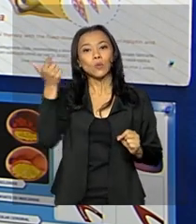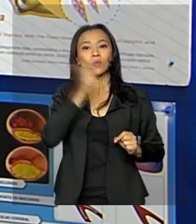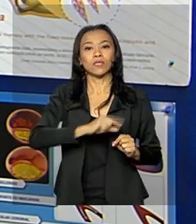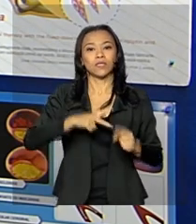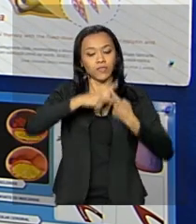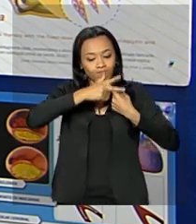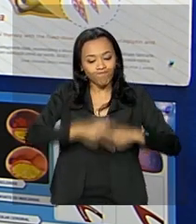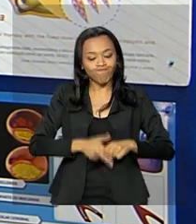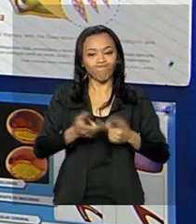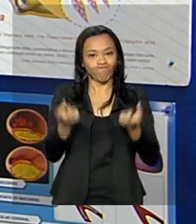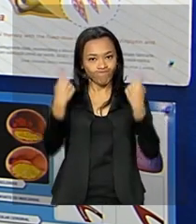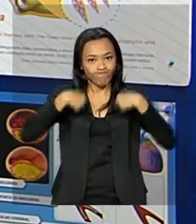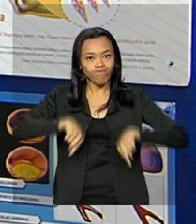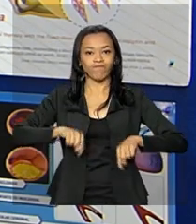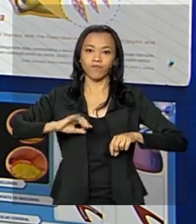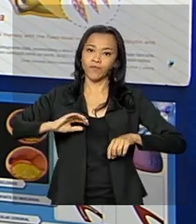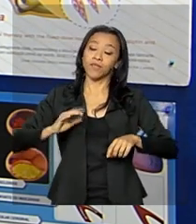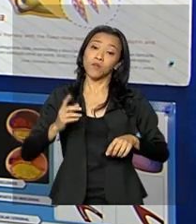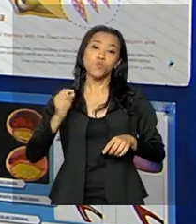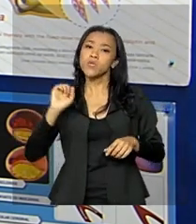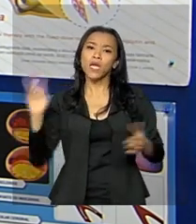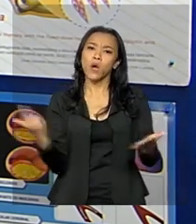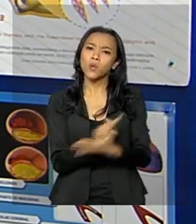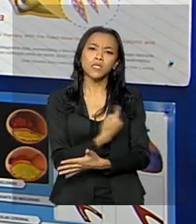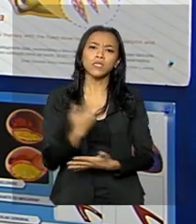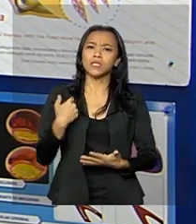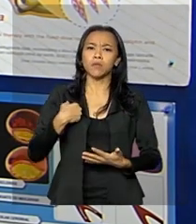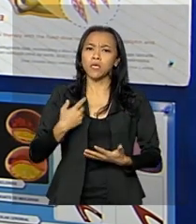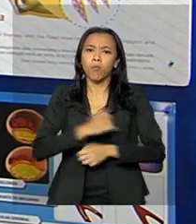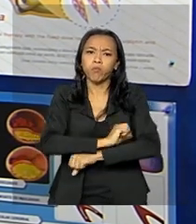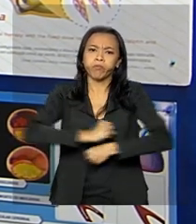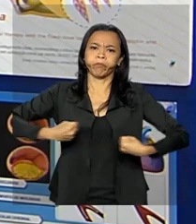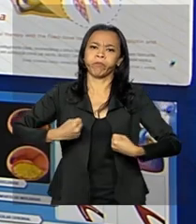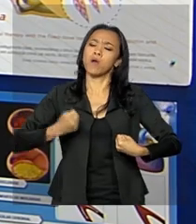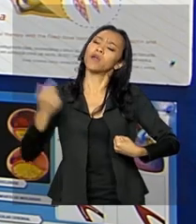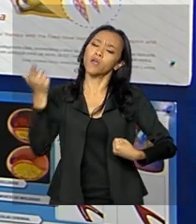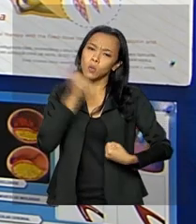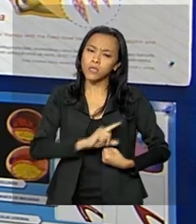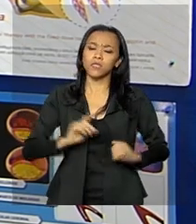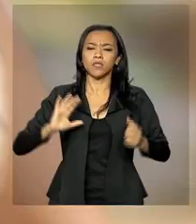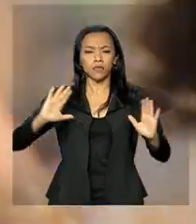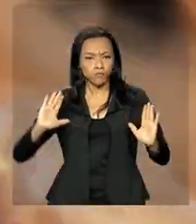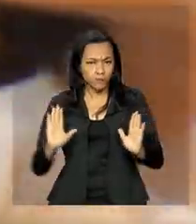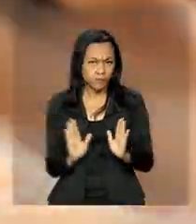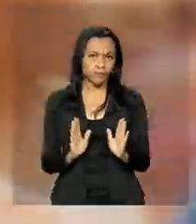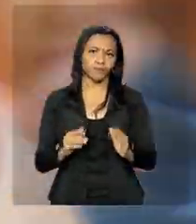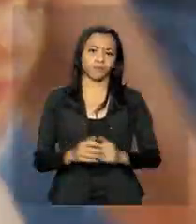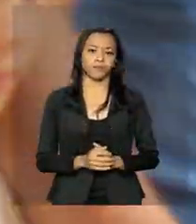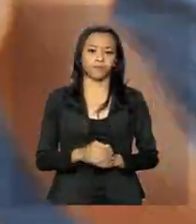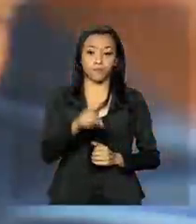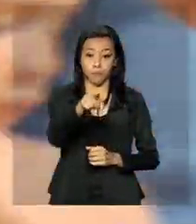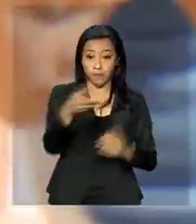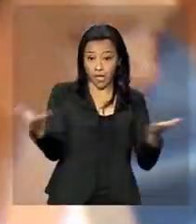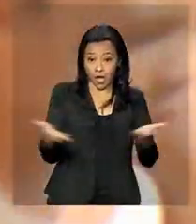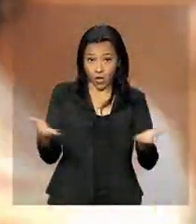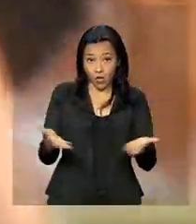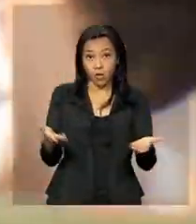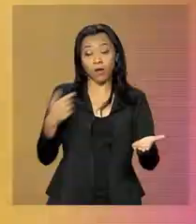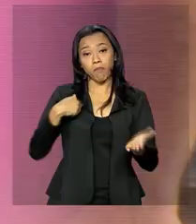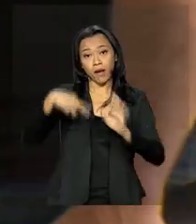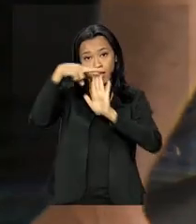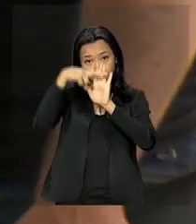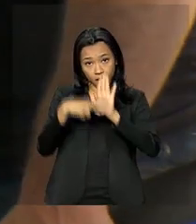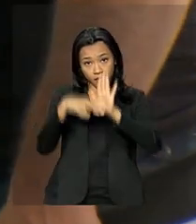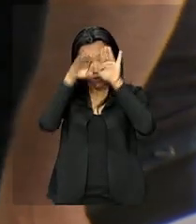dos fatores que levaram à obesidade e que eles alcancem uma perda de peso razoável e sustentável. Agora, para uniformizar o